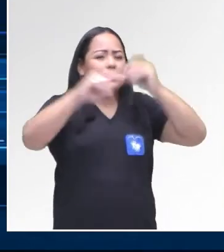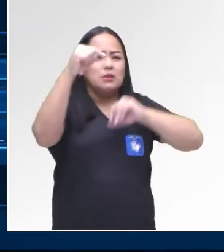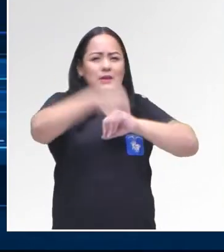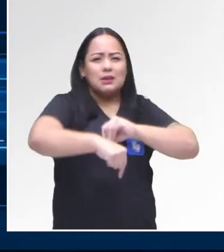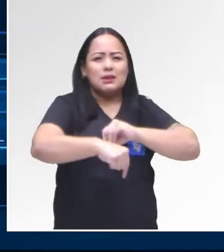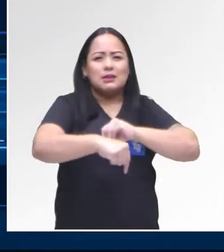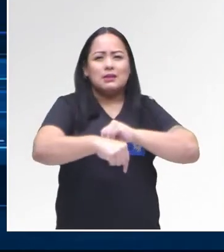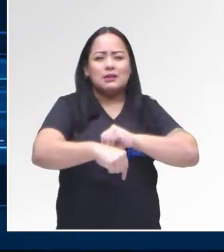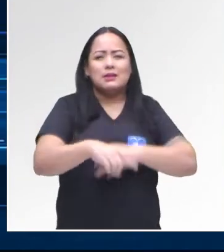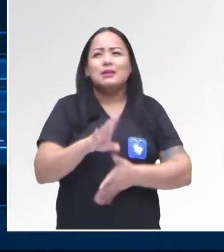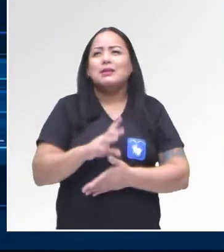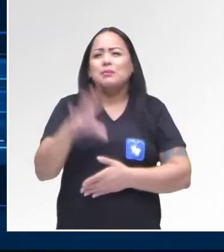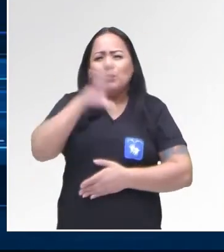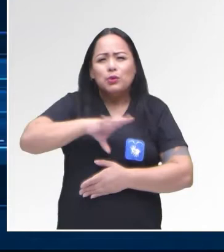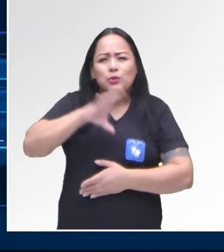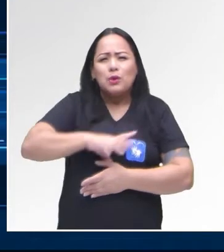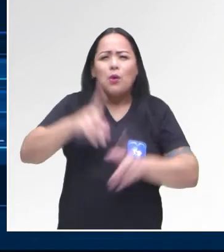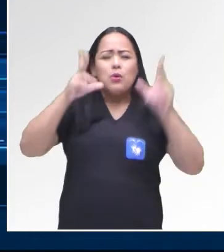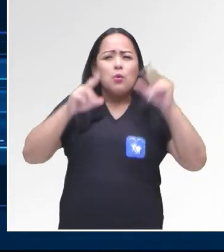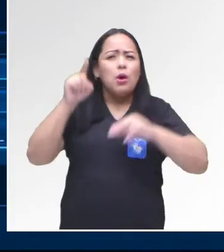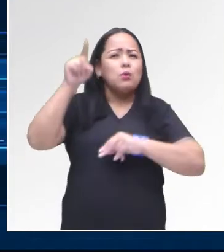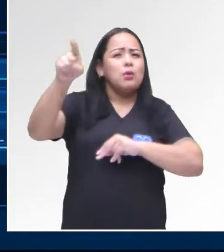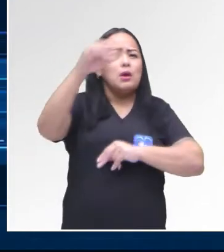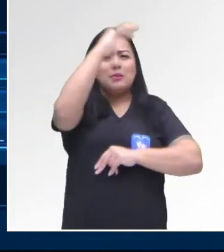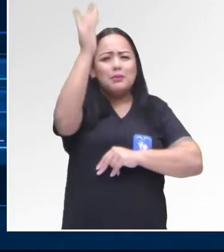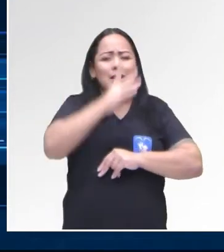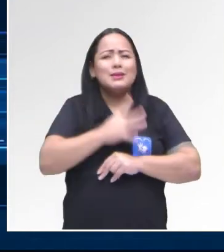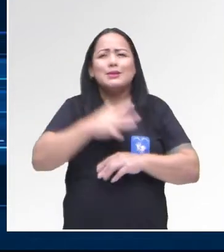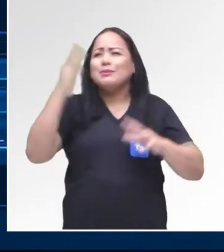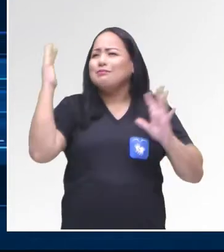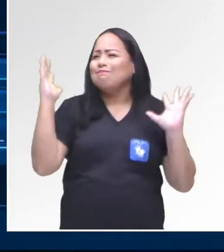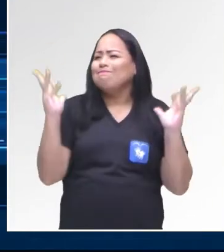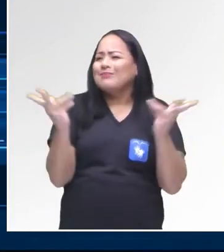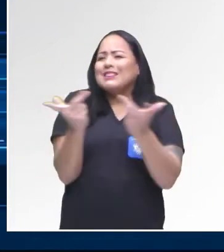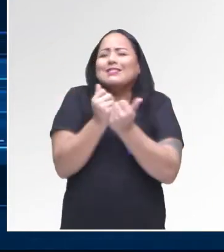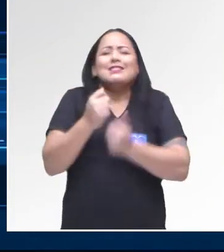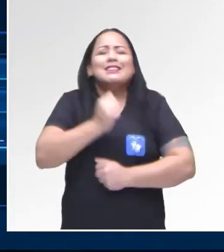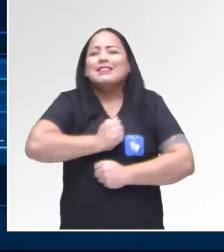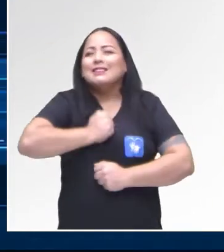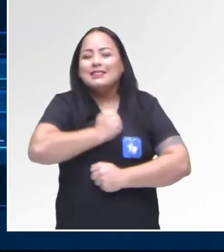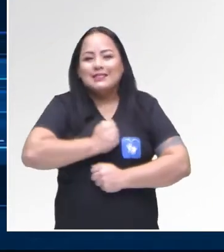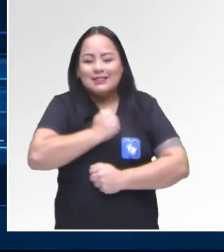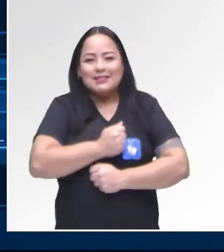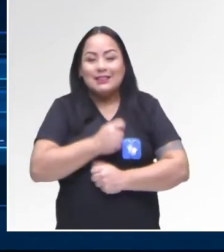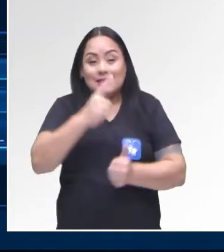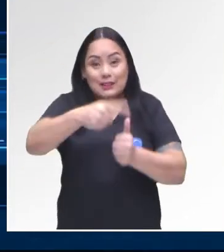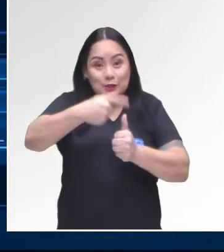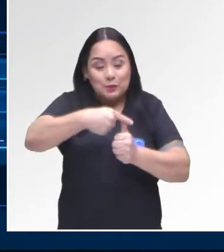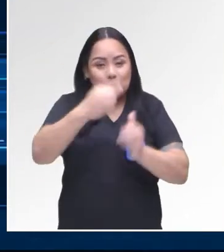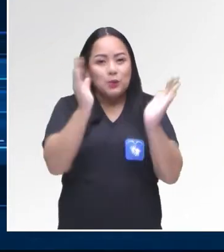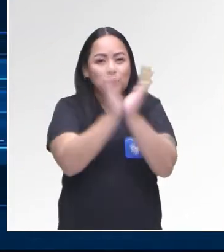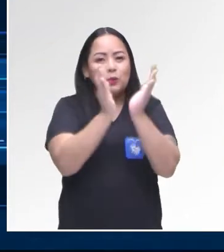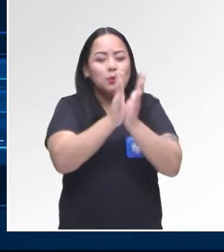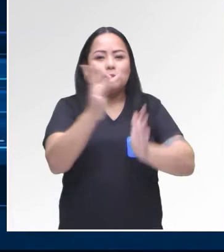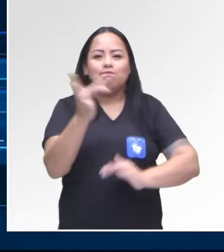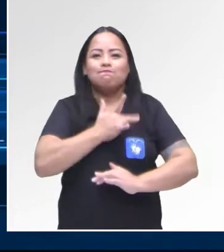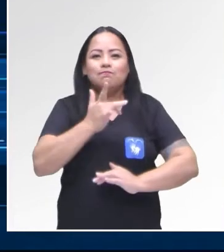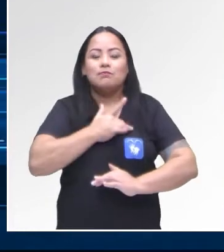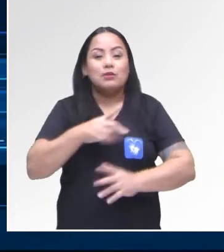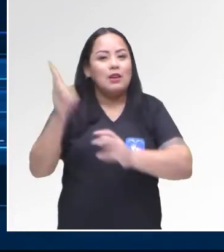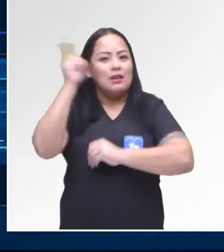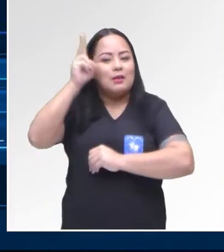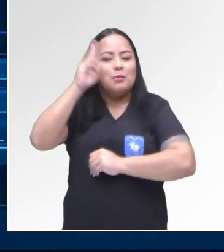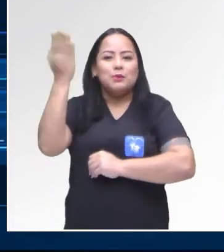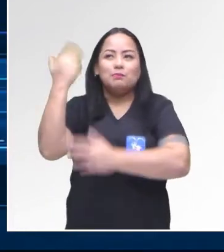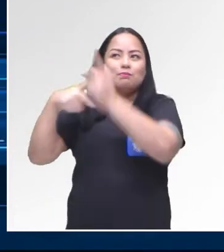estão, em Portugal, não gorjeiam como lá no Brasil. Que maravilha, que saudade. Essa é a primeira geração, tá? Olha,